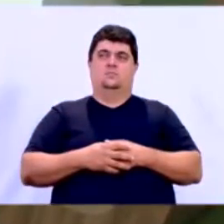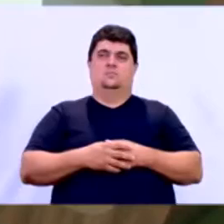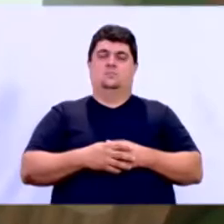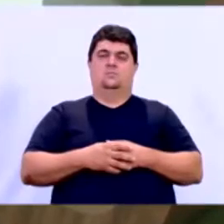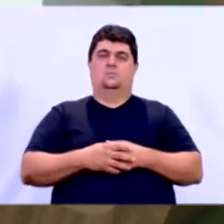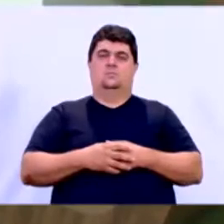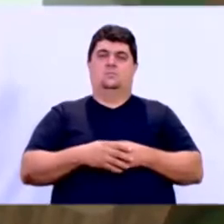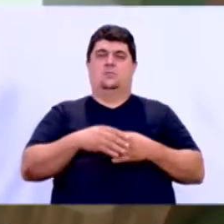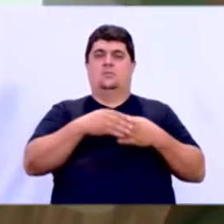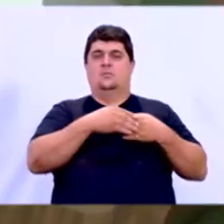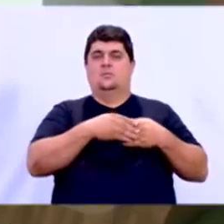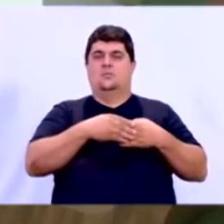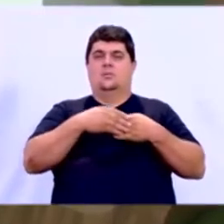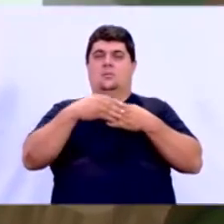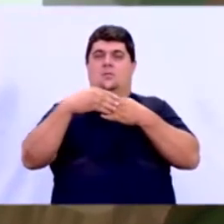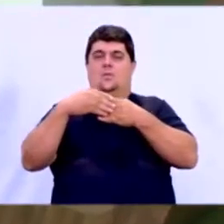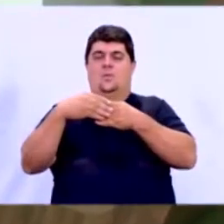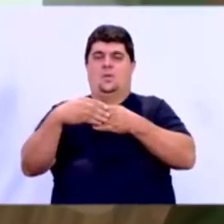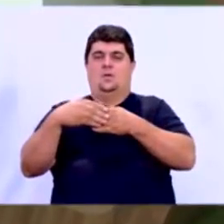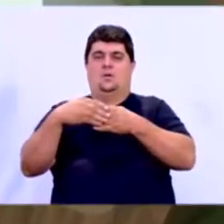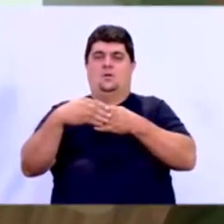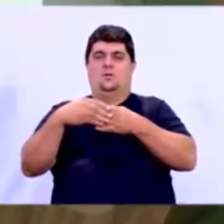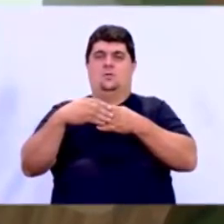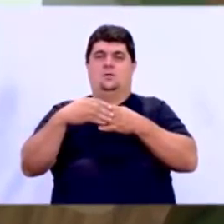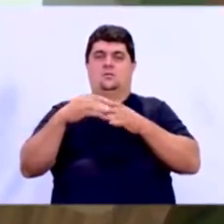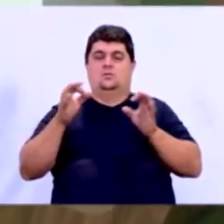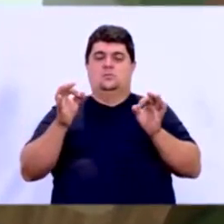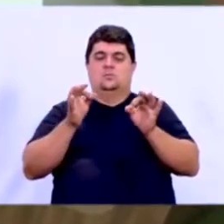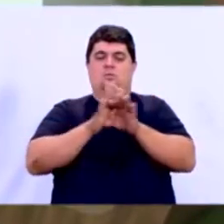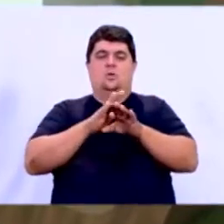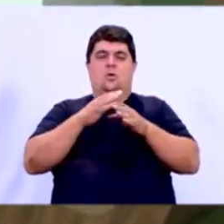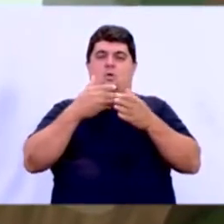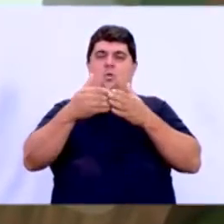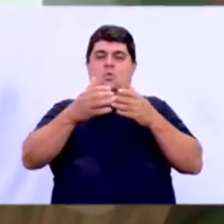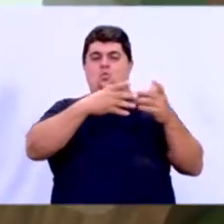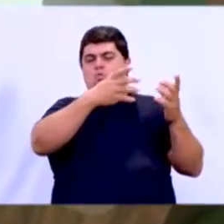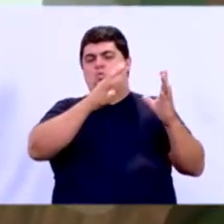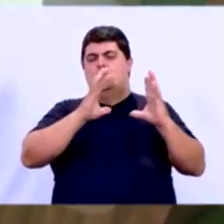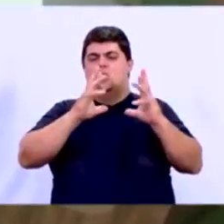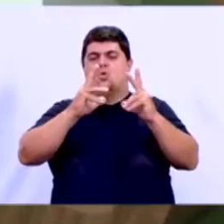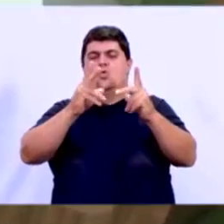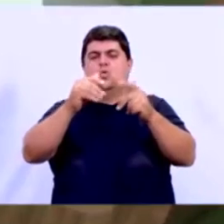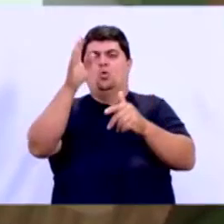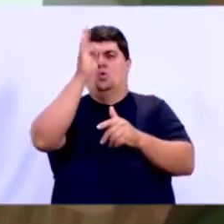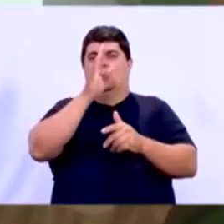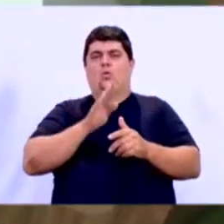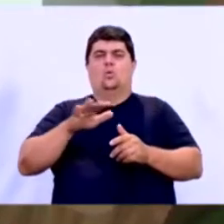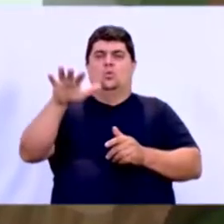Transportar objetos ou cargas completas para qualquer lugar do país.